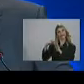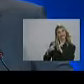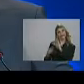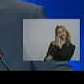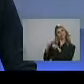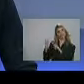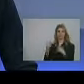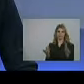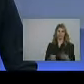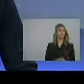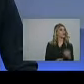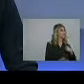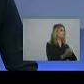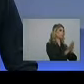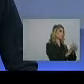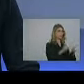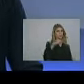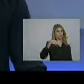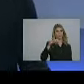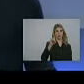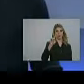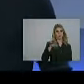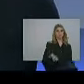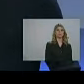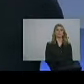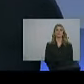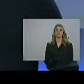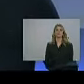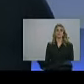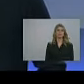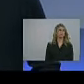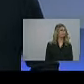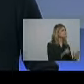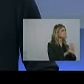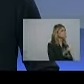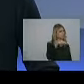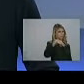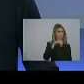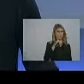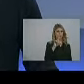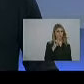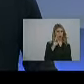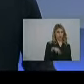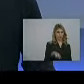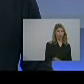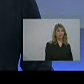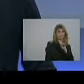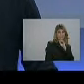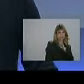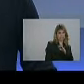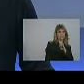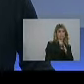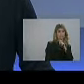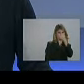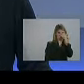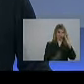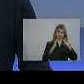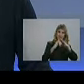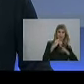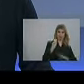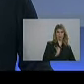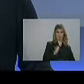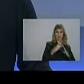Jandira Fegali. Eu pergunto para o candidato Molon. Como o senhor preferir. Molon, se o eleitor, enfim, você que estiver em casa, que está em casa,